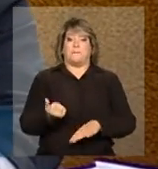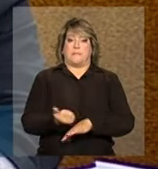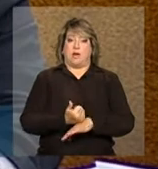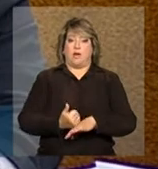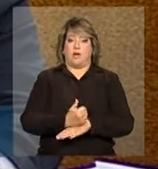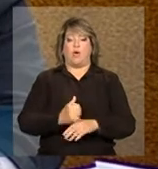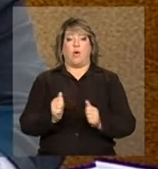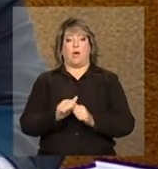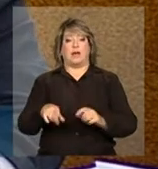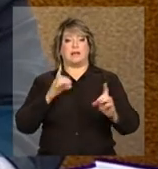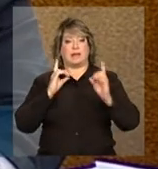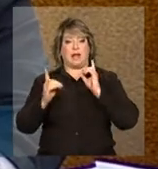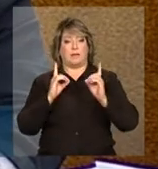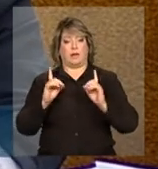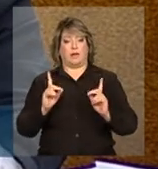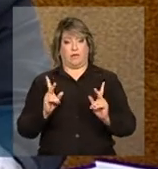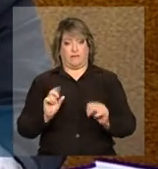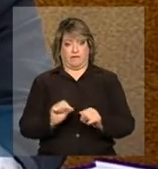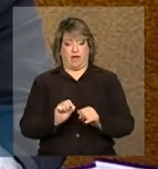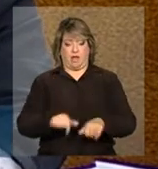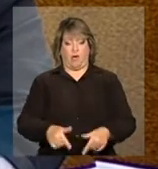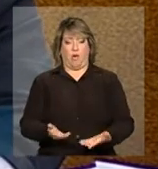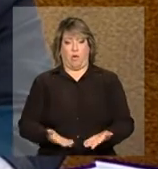gente faz aqui hoje. Então,